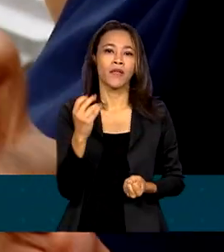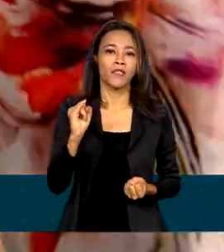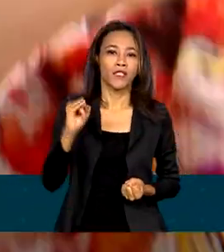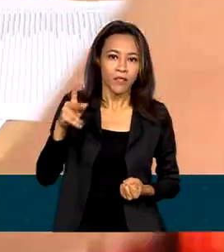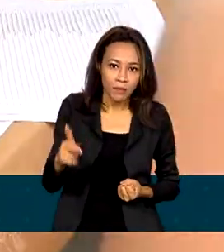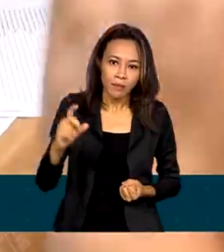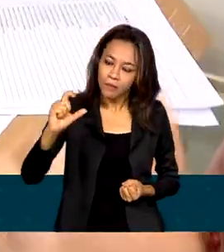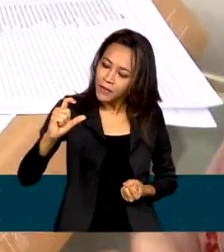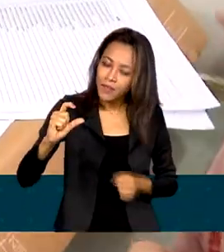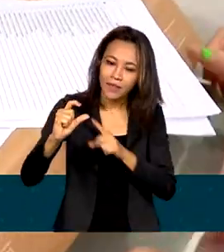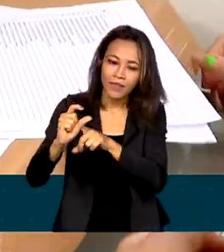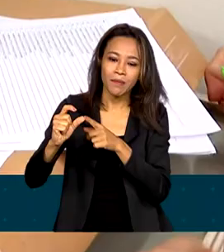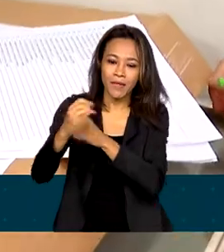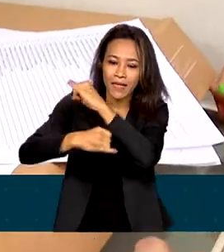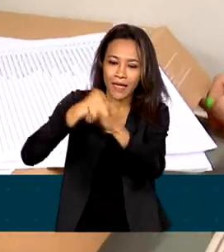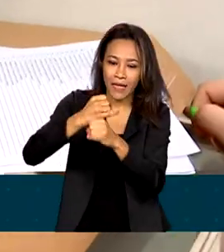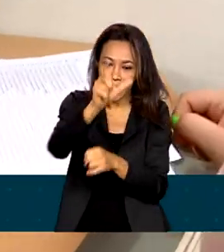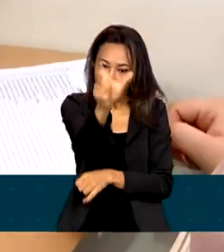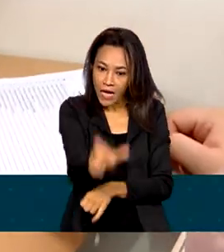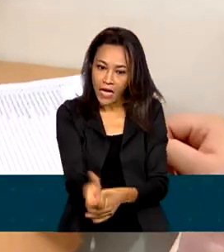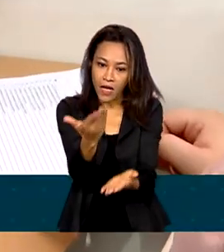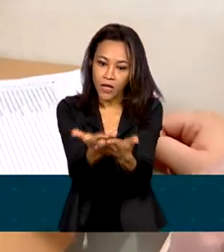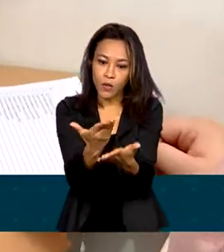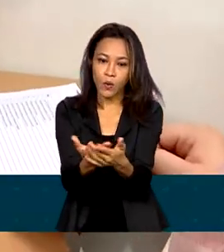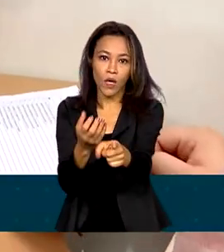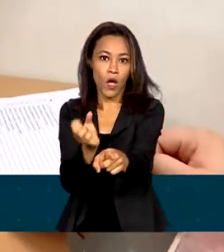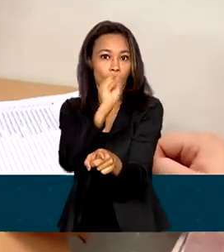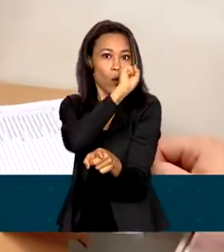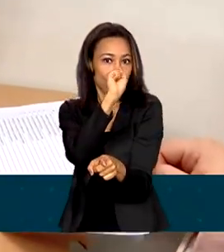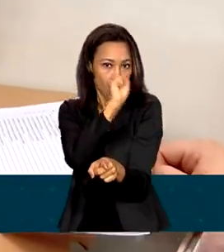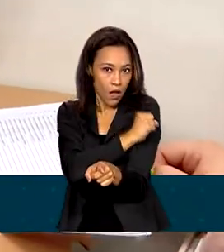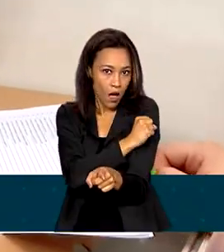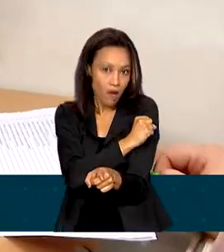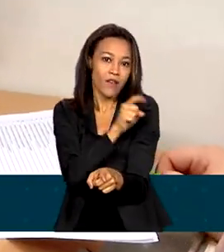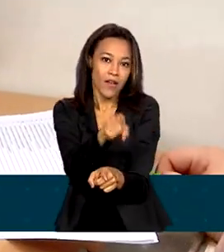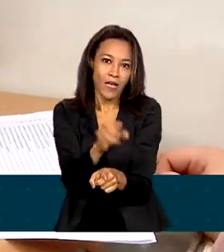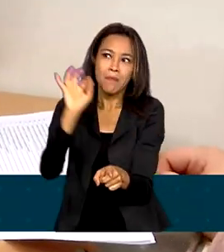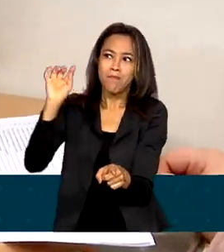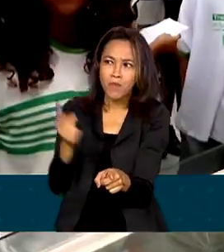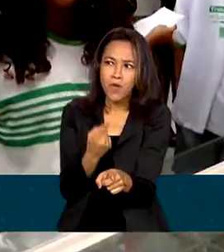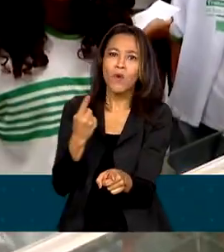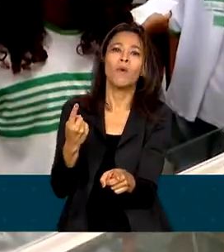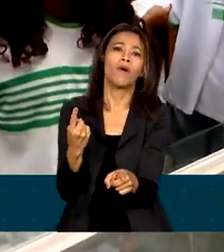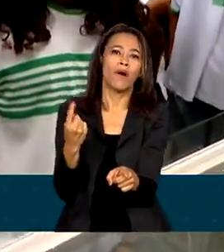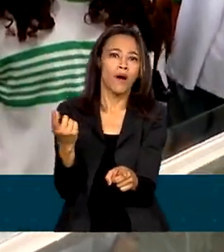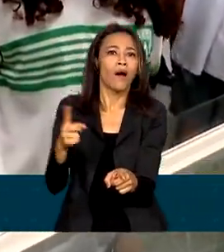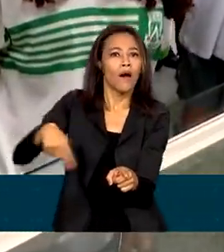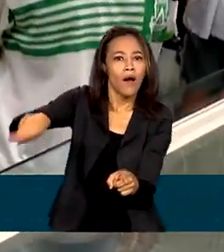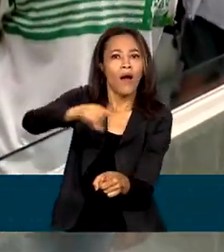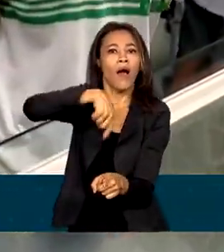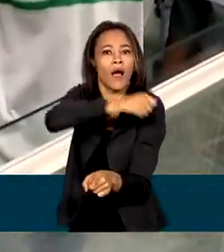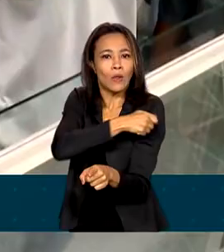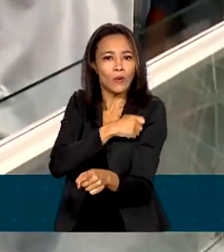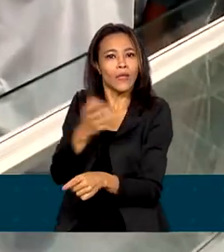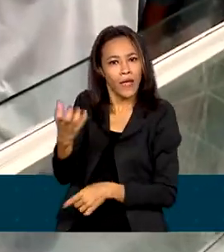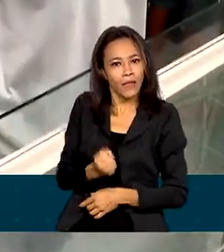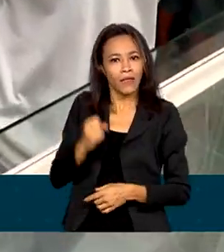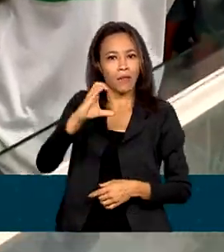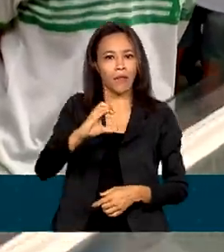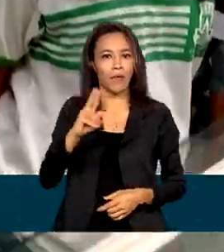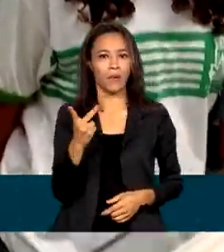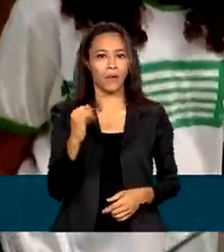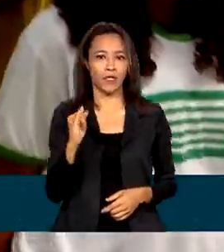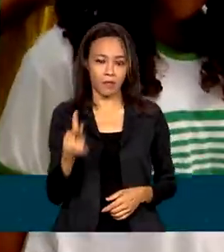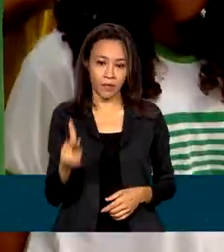Brasil. O Samuel, que está no 8º ano do ensino fundamental, foi um dos 1000 alunos que receberam o chip. Ele vai usar